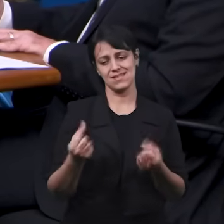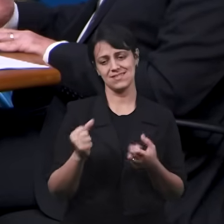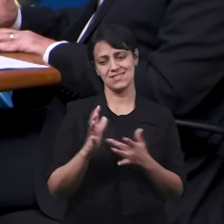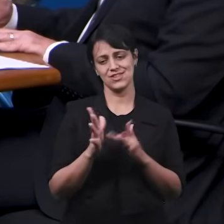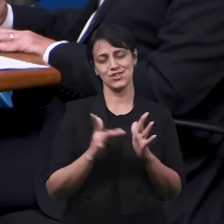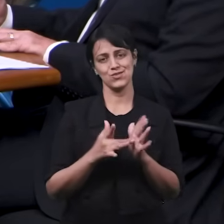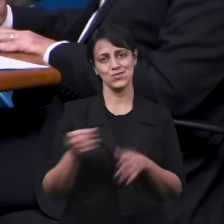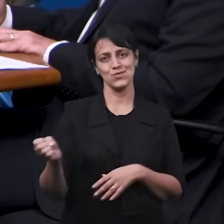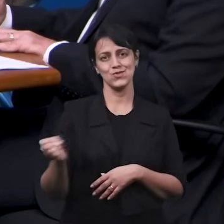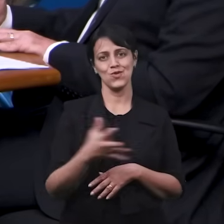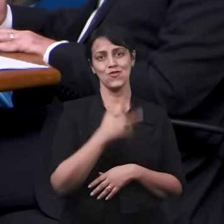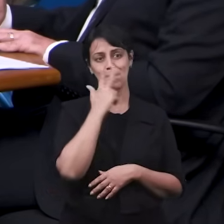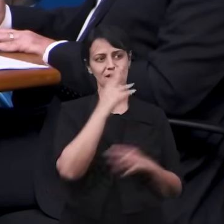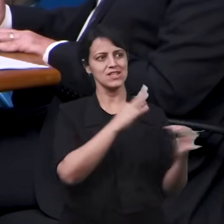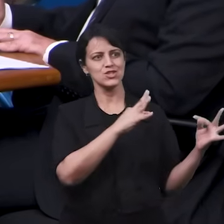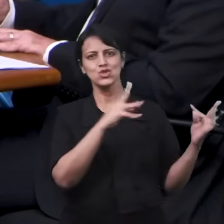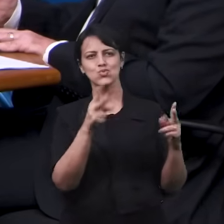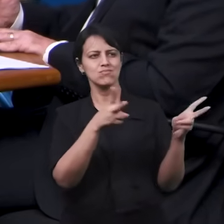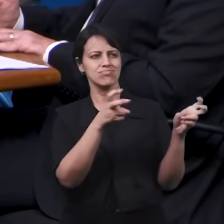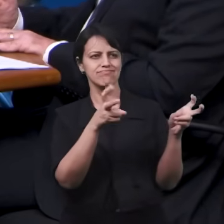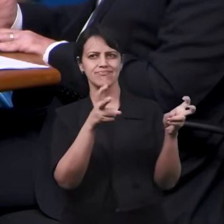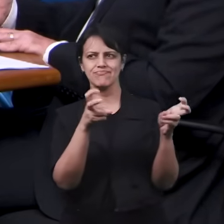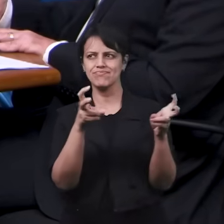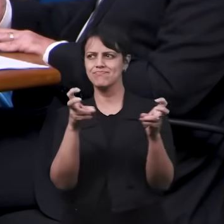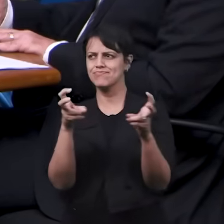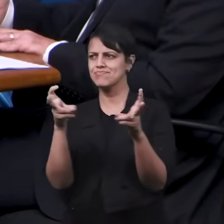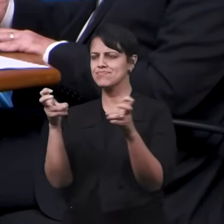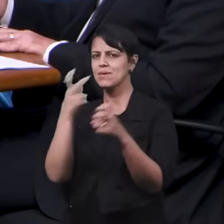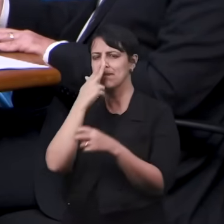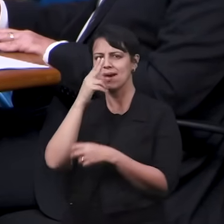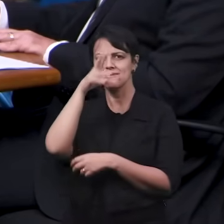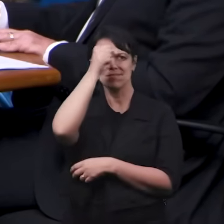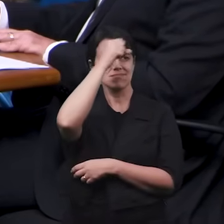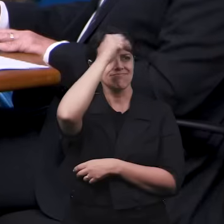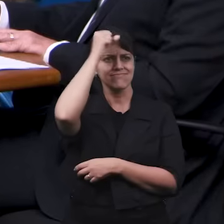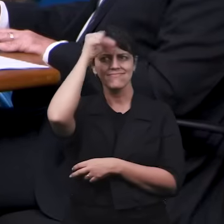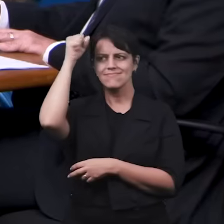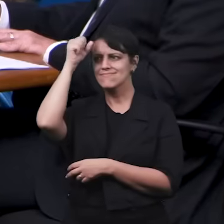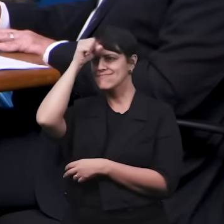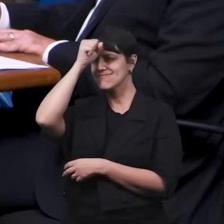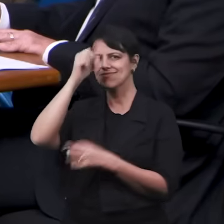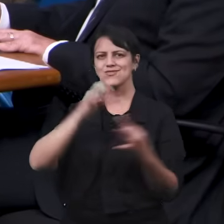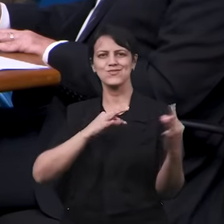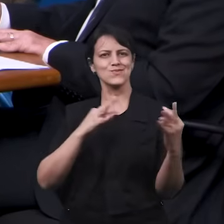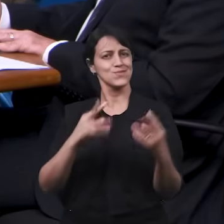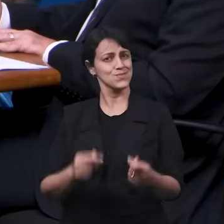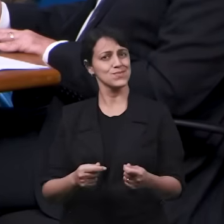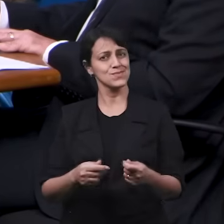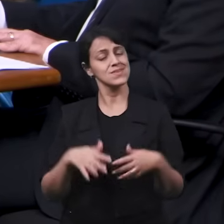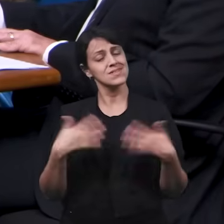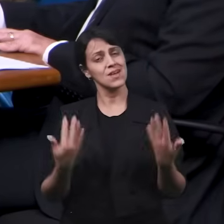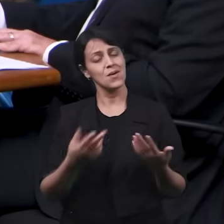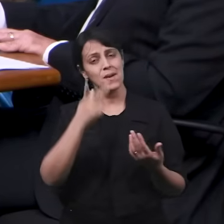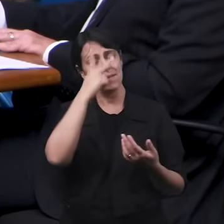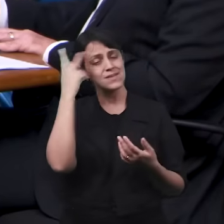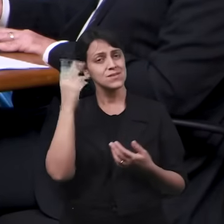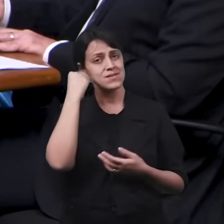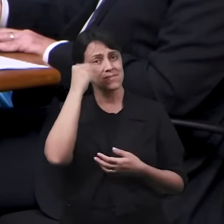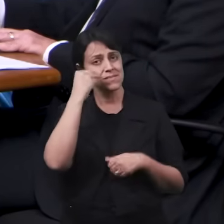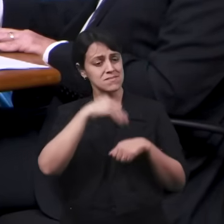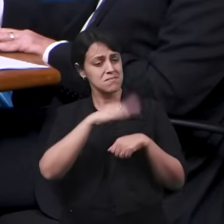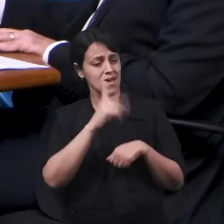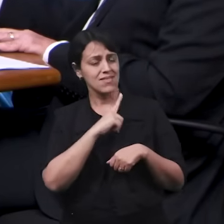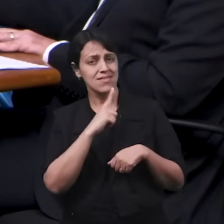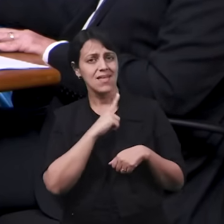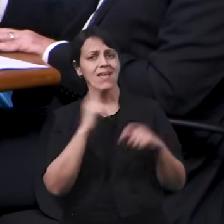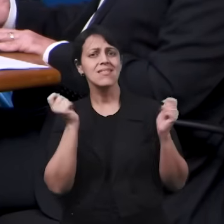convertida, tudo é ensino. Então, a irmã que tem mais experiência, ela pode falar do clamor, ela pode